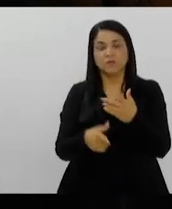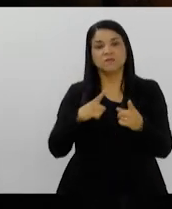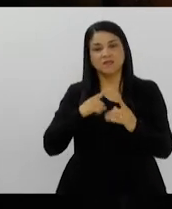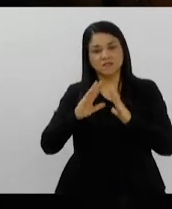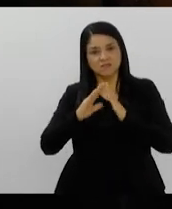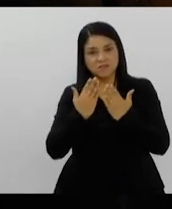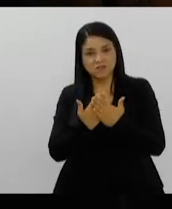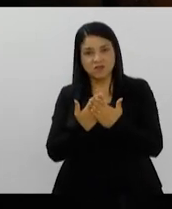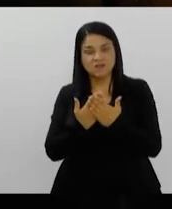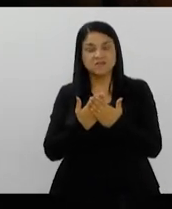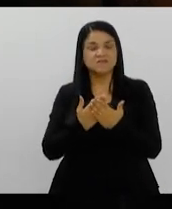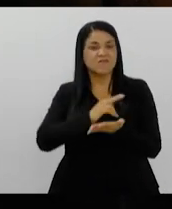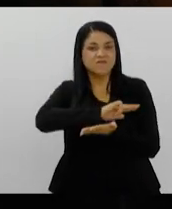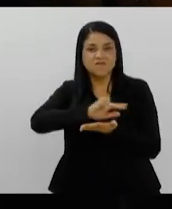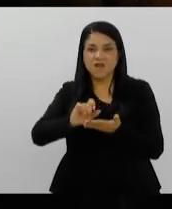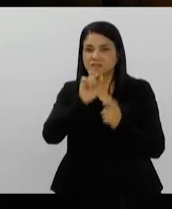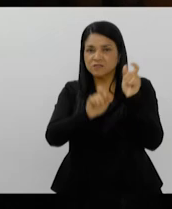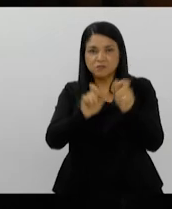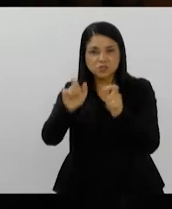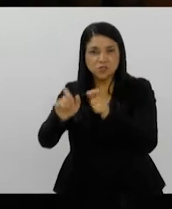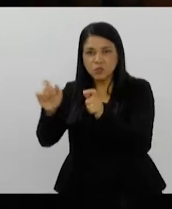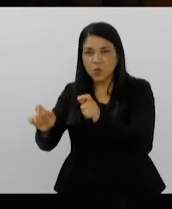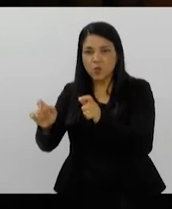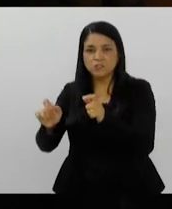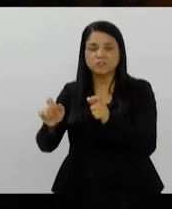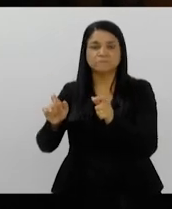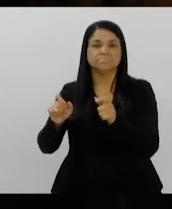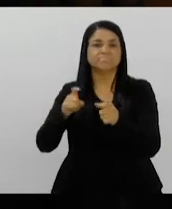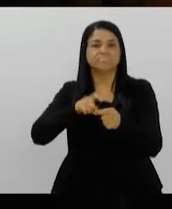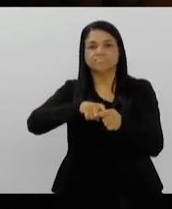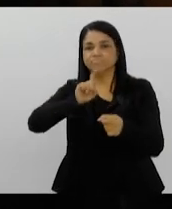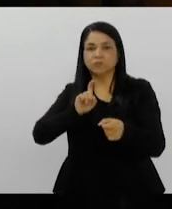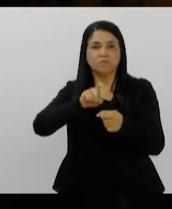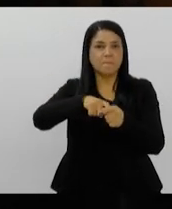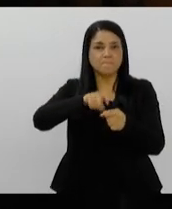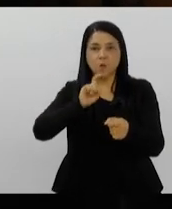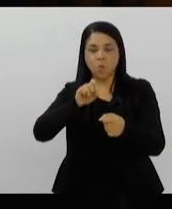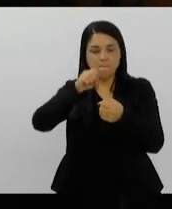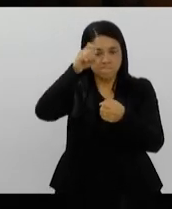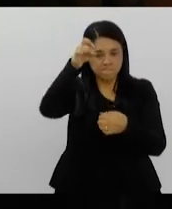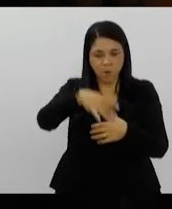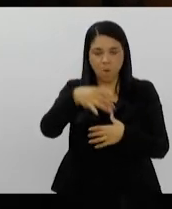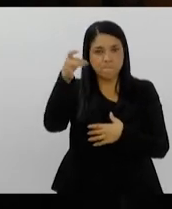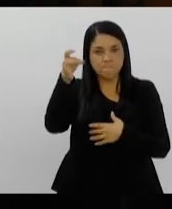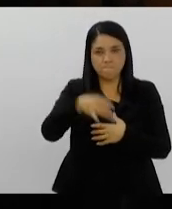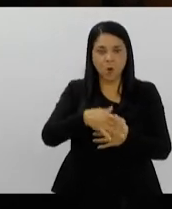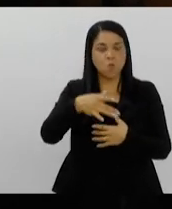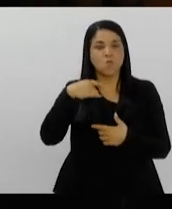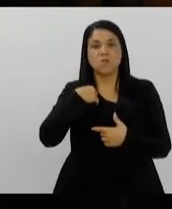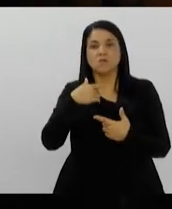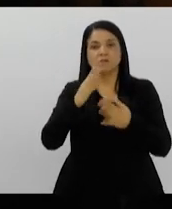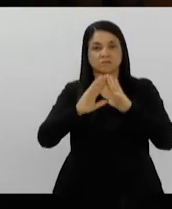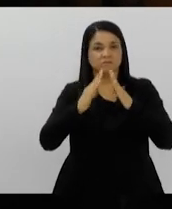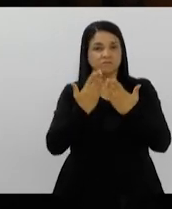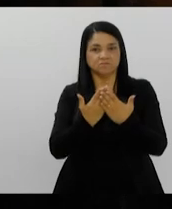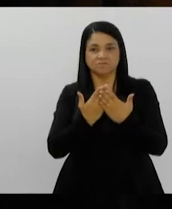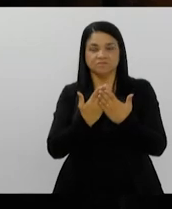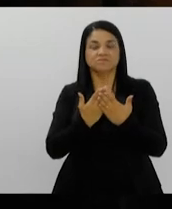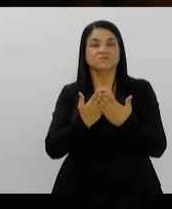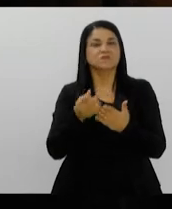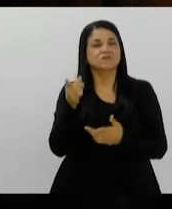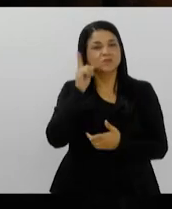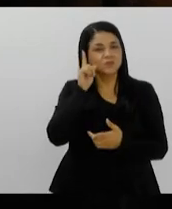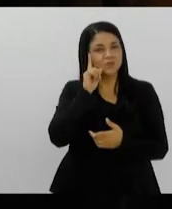e centenas de pessoas se desfiliando da nossa rede, se exonerando da nossa rede estadual todos os